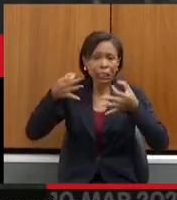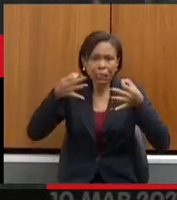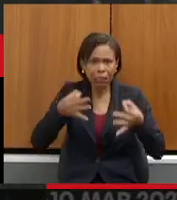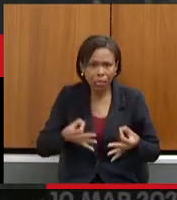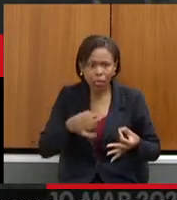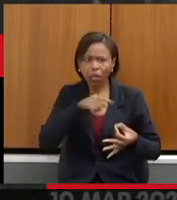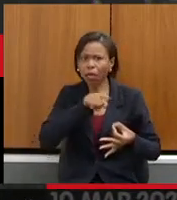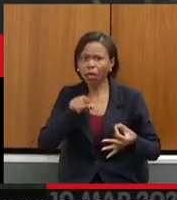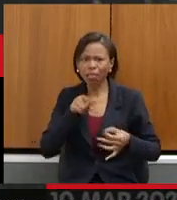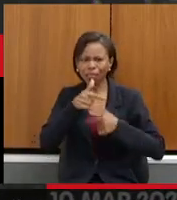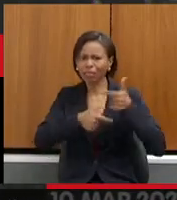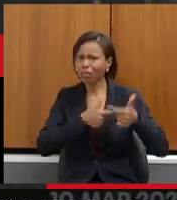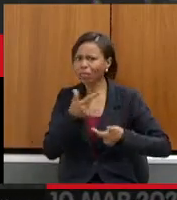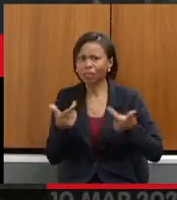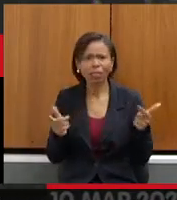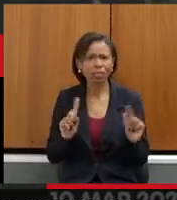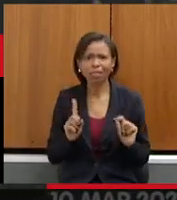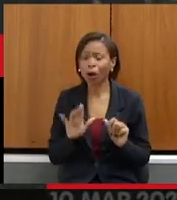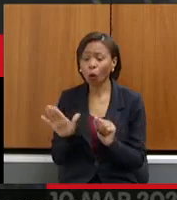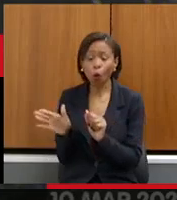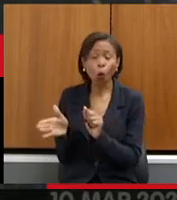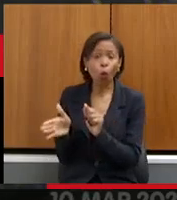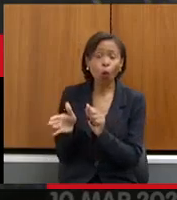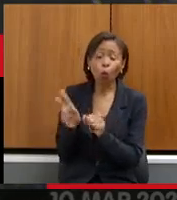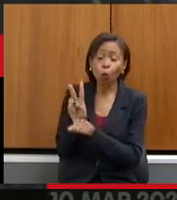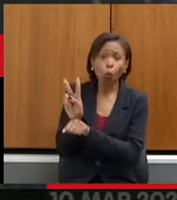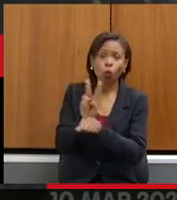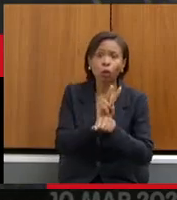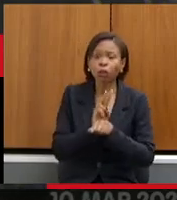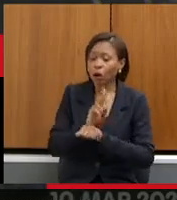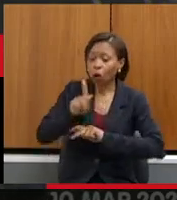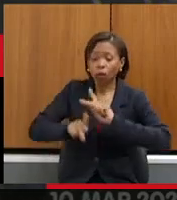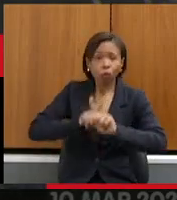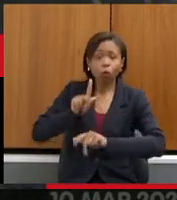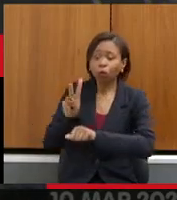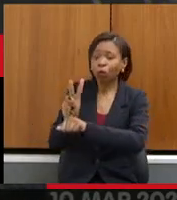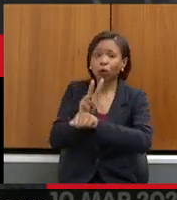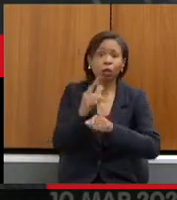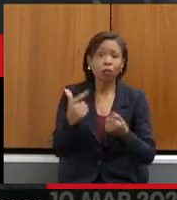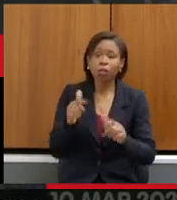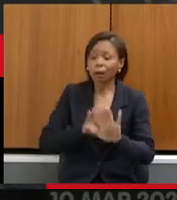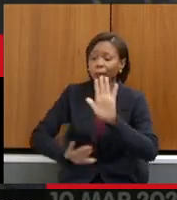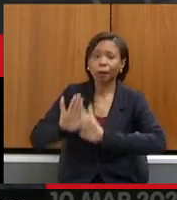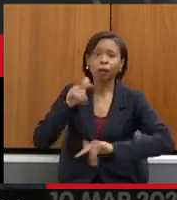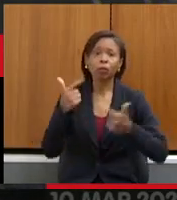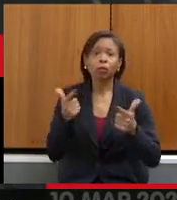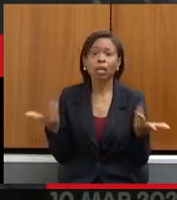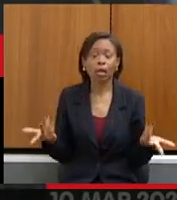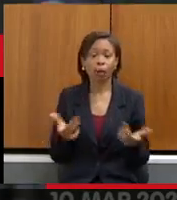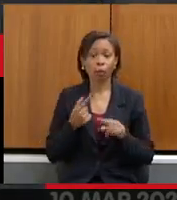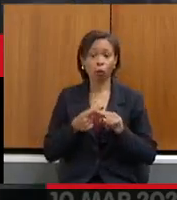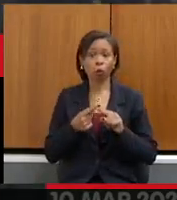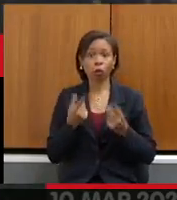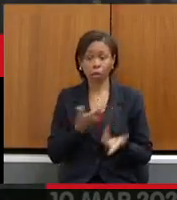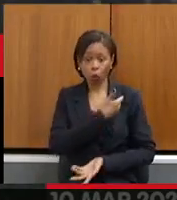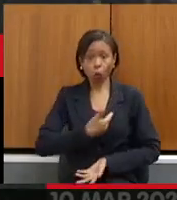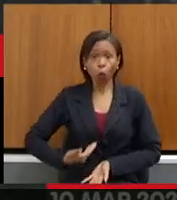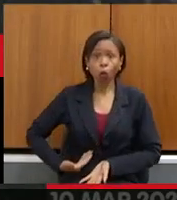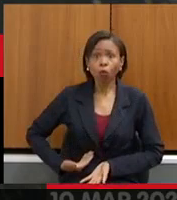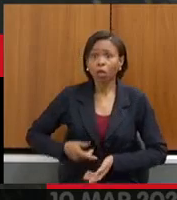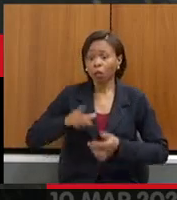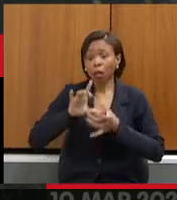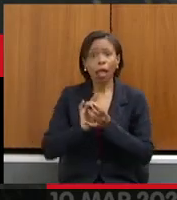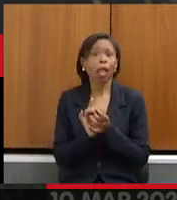tá sendo eficiente o povo não tá protegido porque nós temos os líderes mandando um vírus viajar nós temos os líderes tá